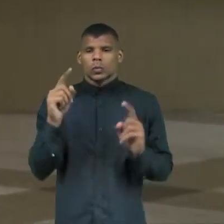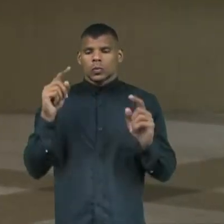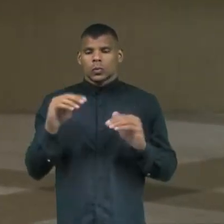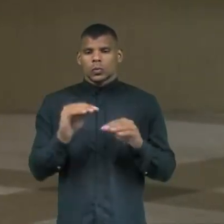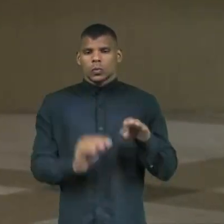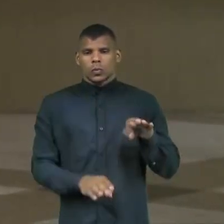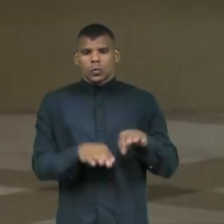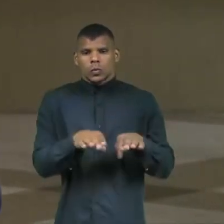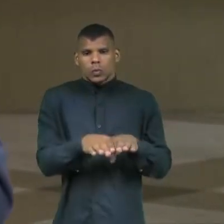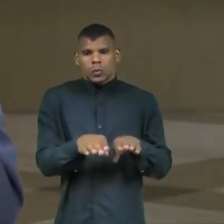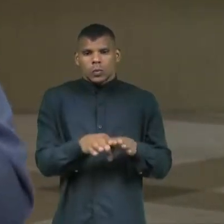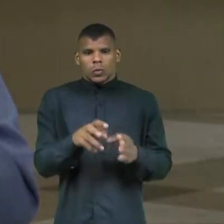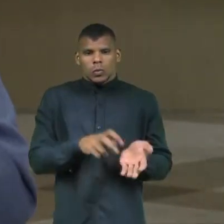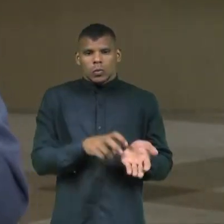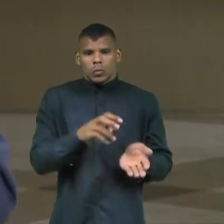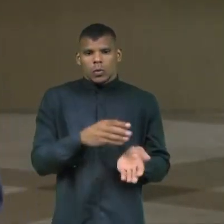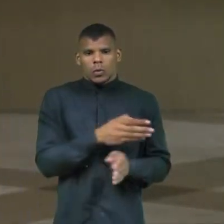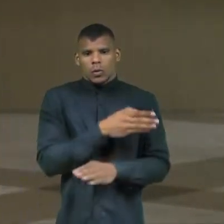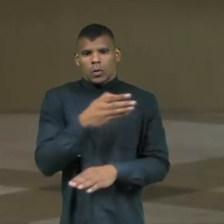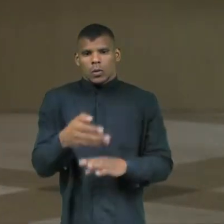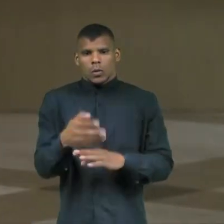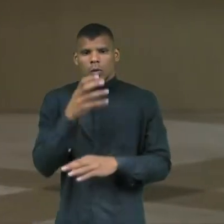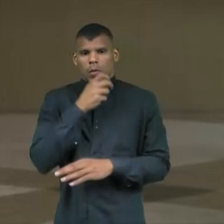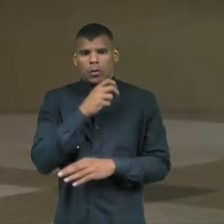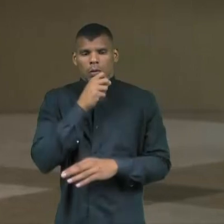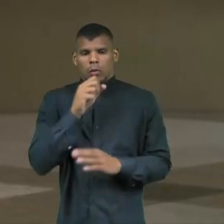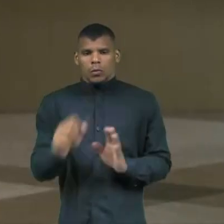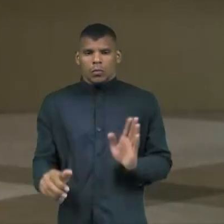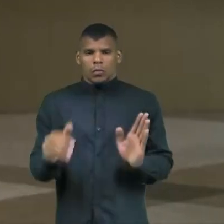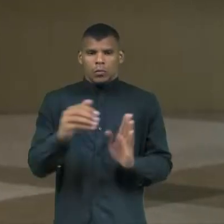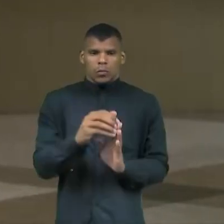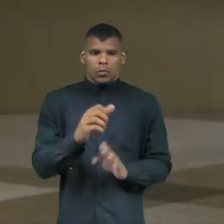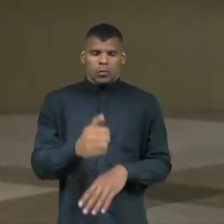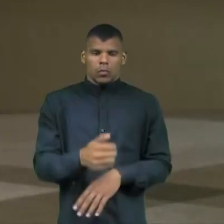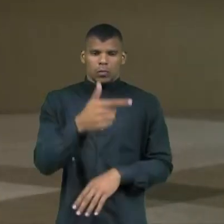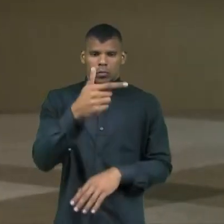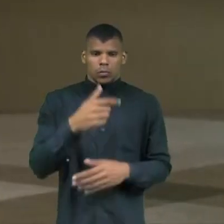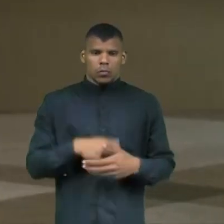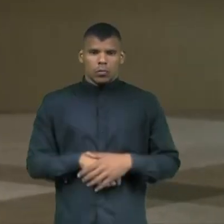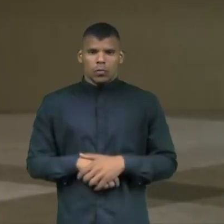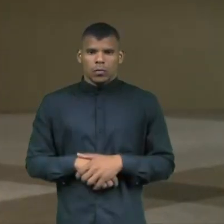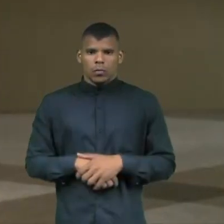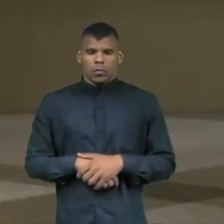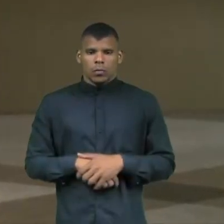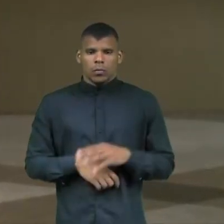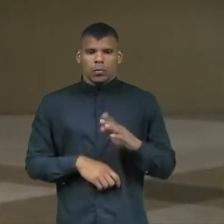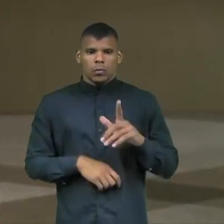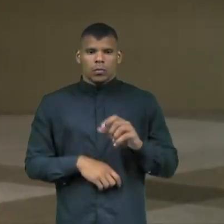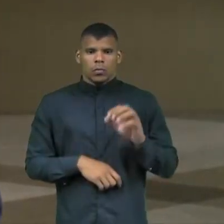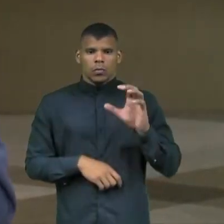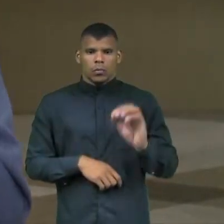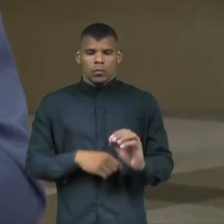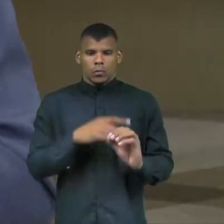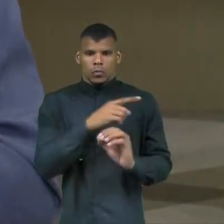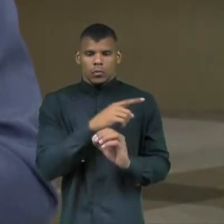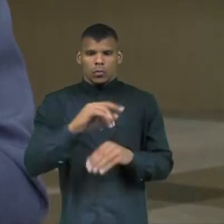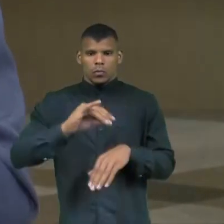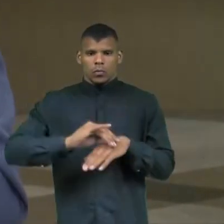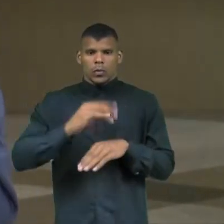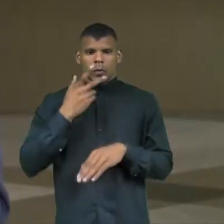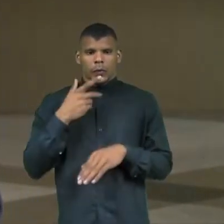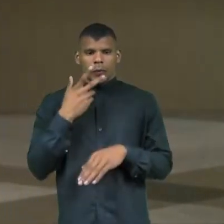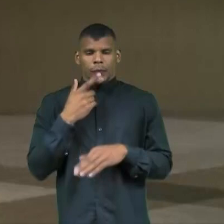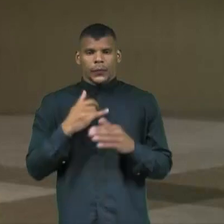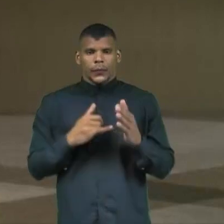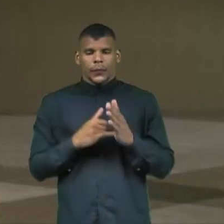Vai ser durante toda a manhã de sábado, de 8 até o meio-dia, no segundo andar lá do bloco do campus de Fortaleza do Instituto Federal, na